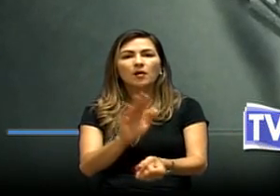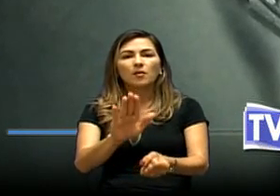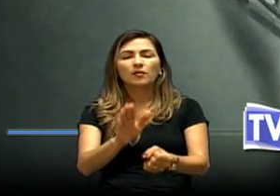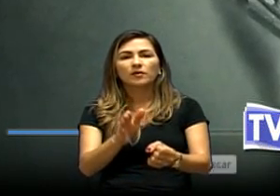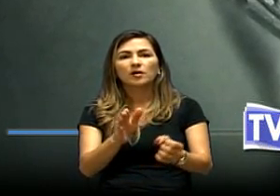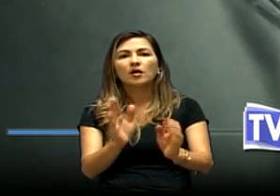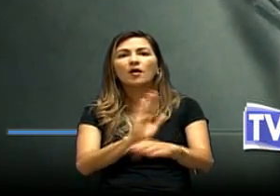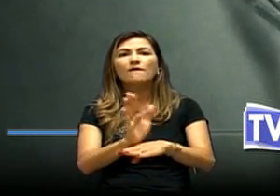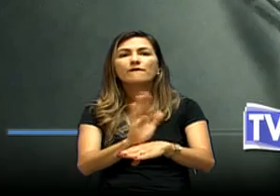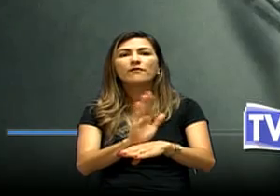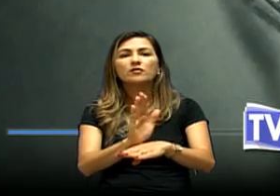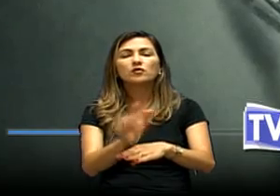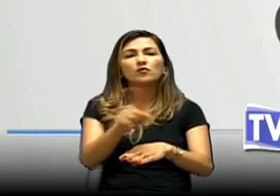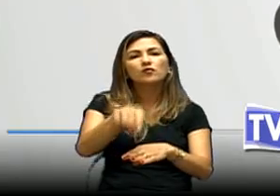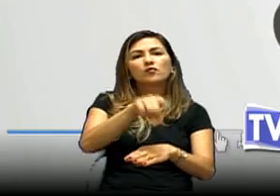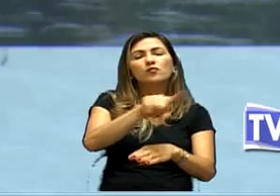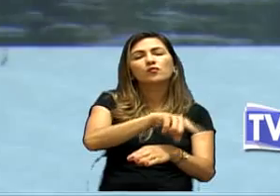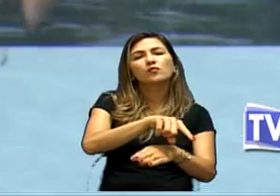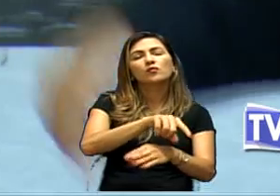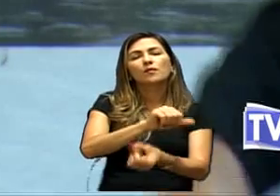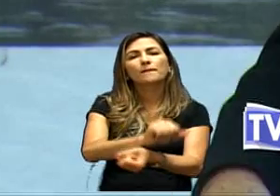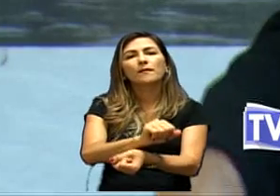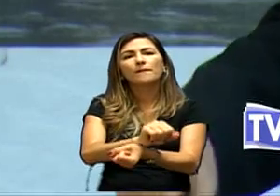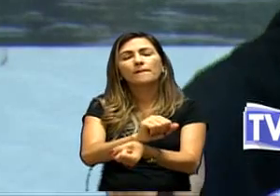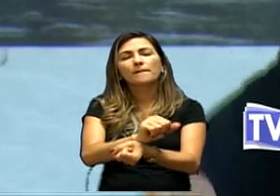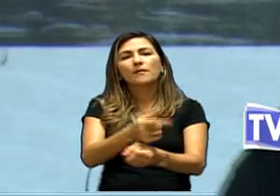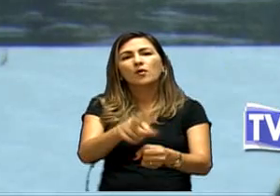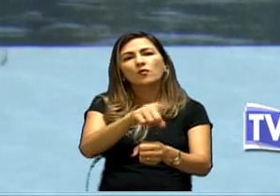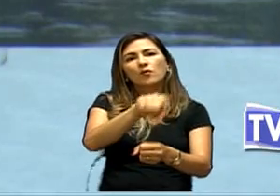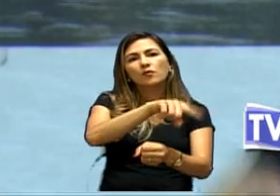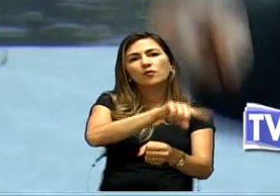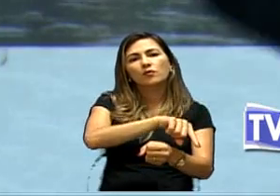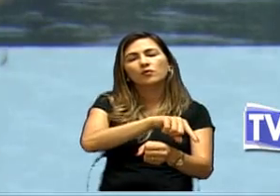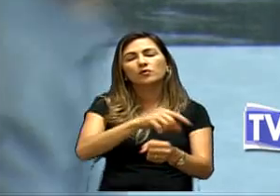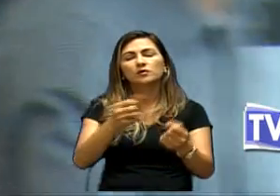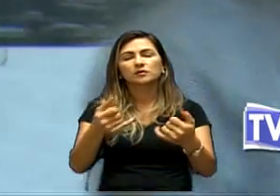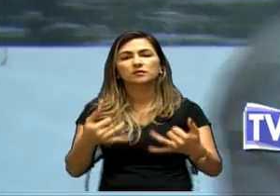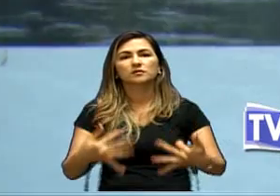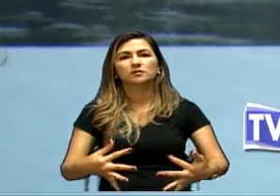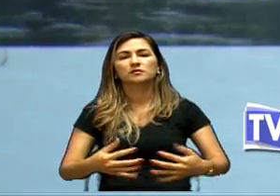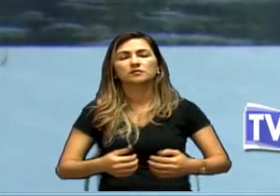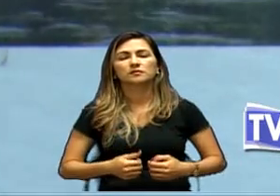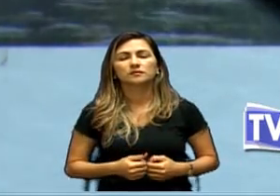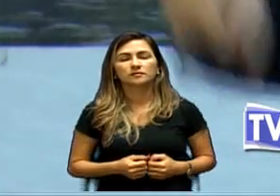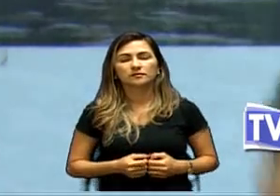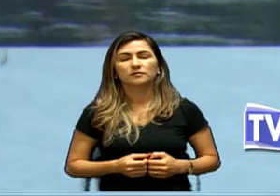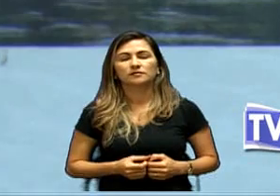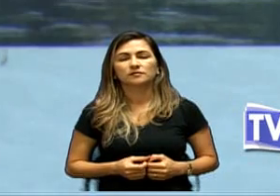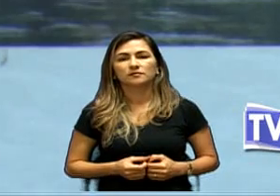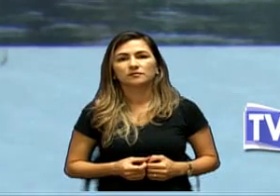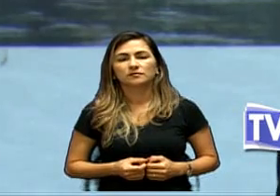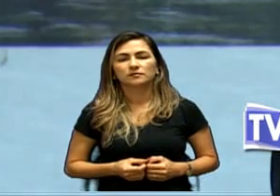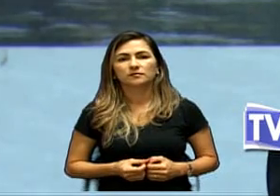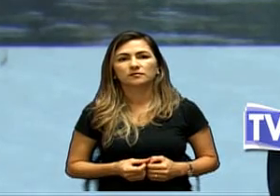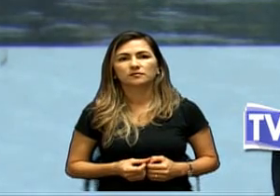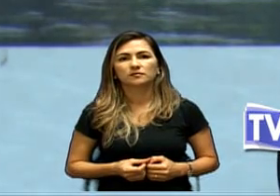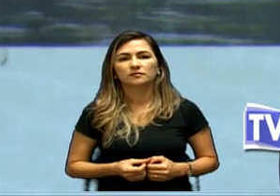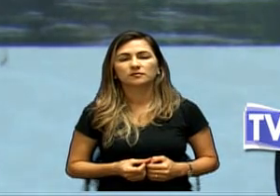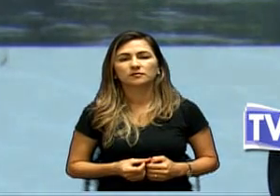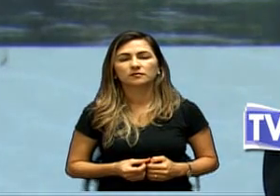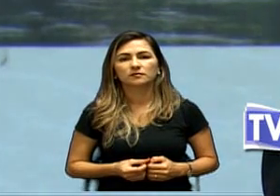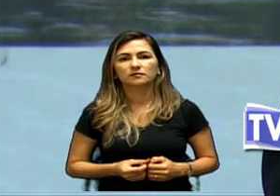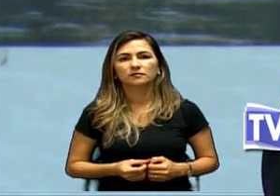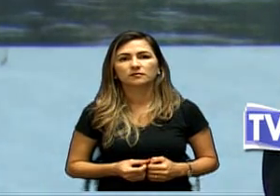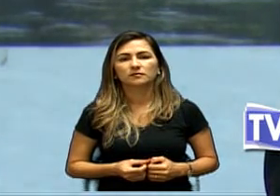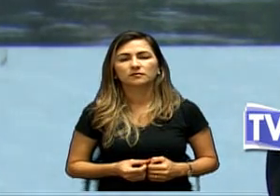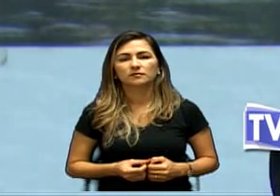volta ter eftalato de 1. Dá para voltar um pouquinho? Em seu interior. Lá nos tipos de plásticos, para mim poder falar um pouquinho sobre